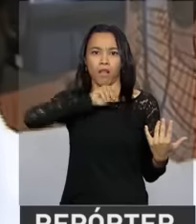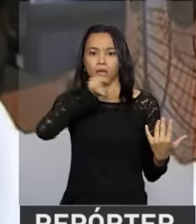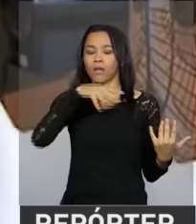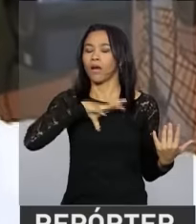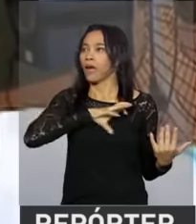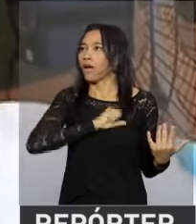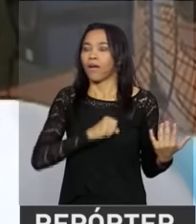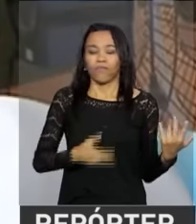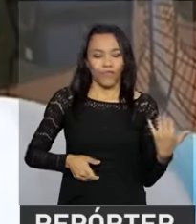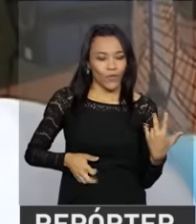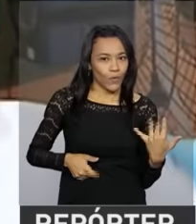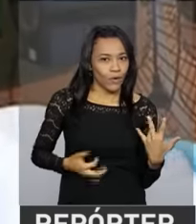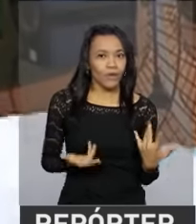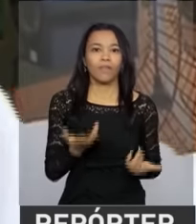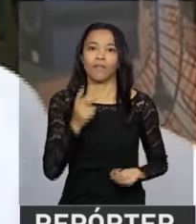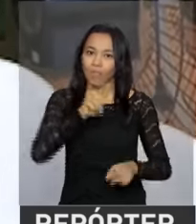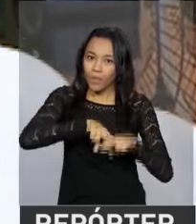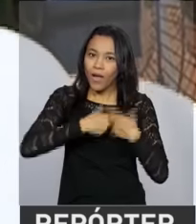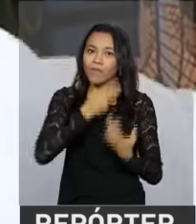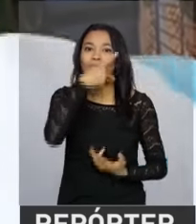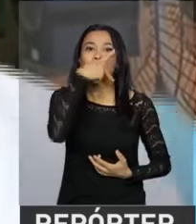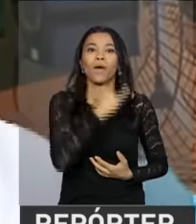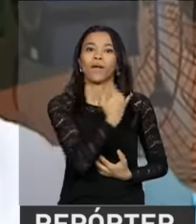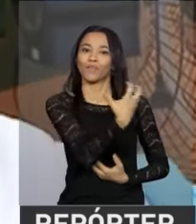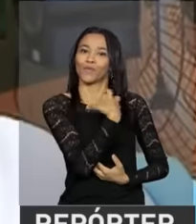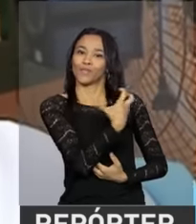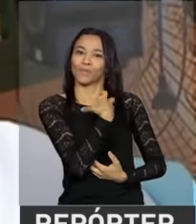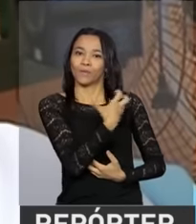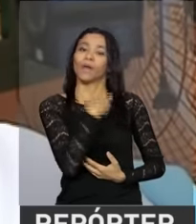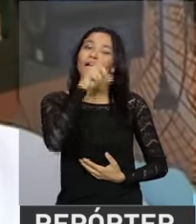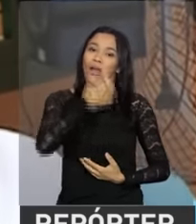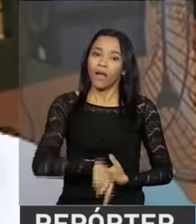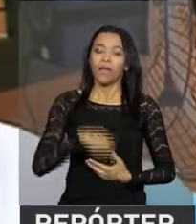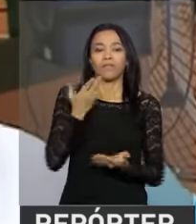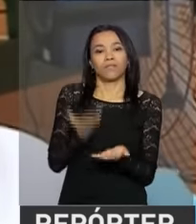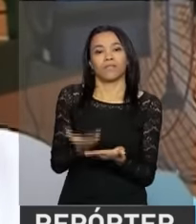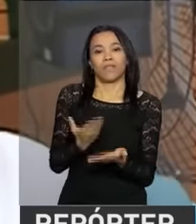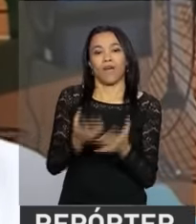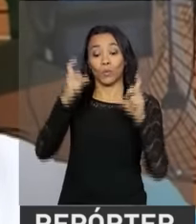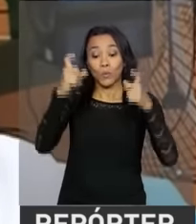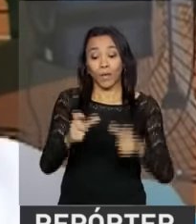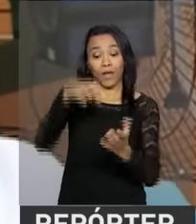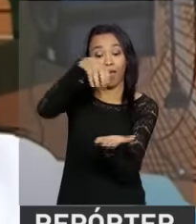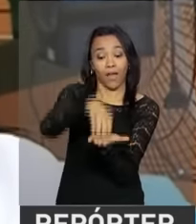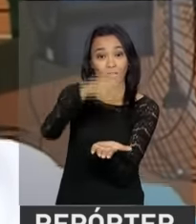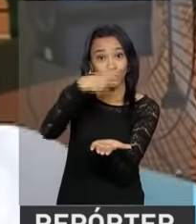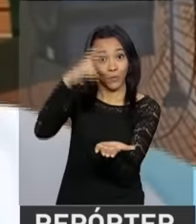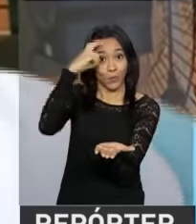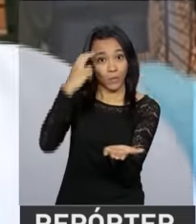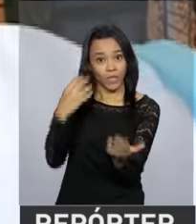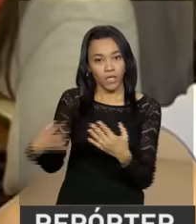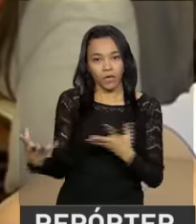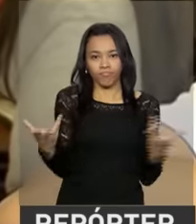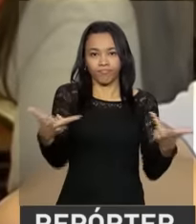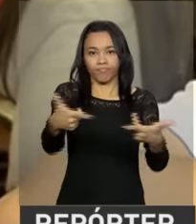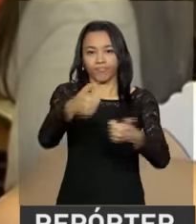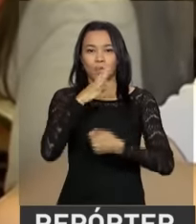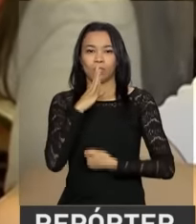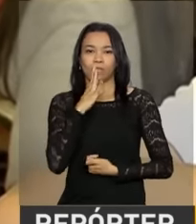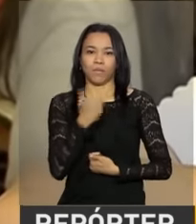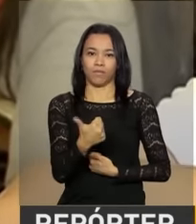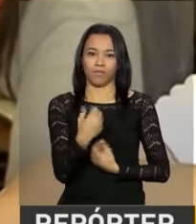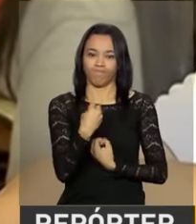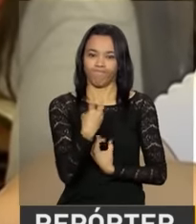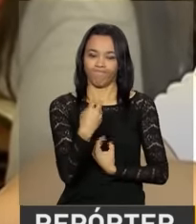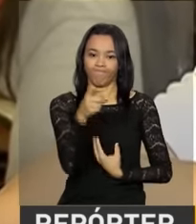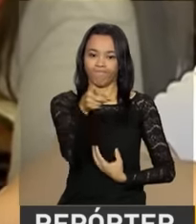violão deve-se em muito à influência do pai, mas é nas aulas do Ponto de Cultura que aprimora os conhecimentos. Eu acho importante